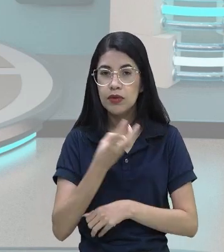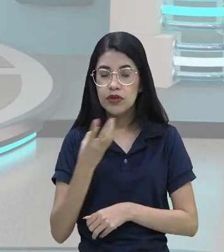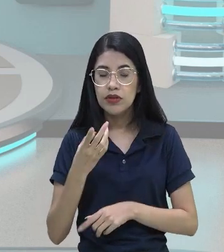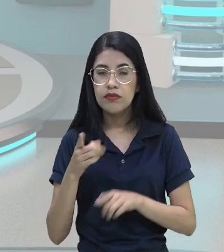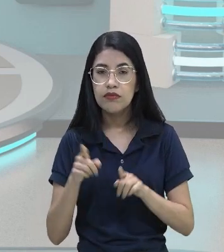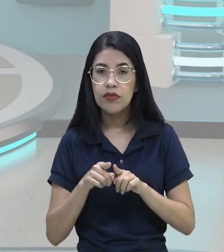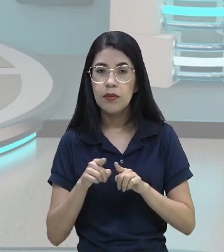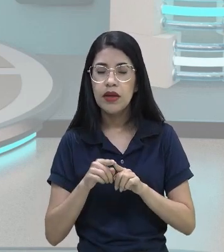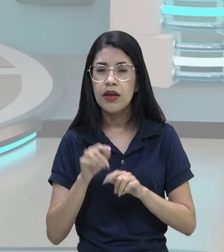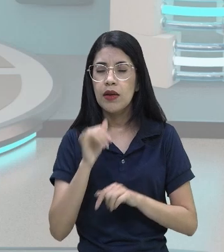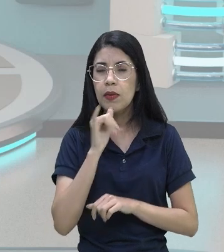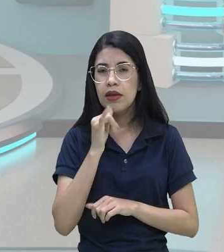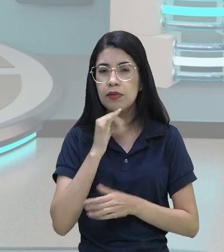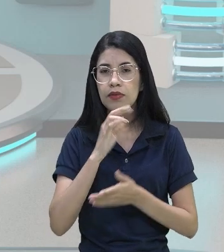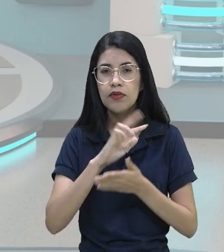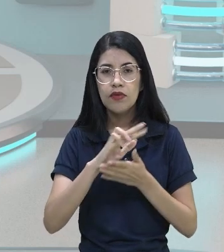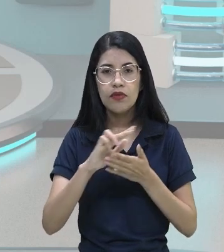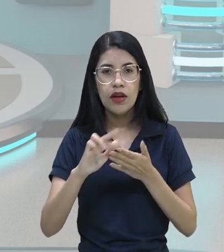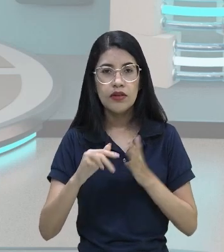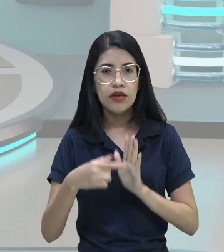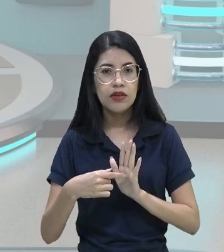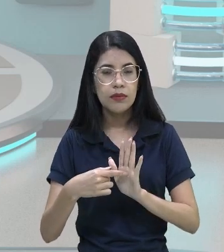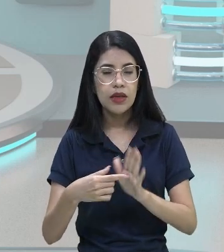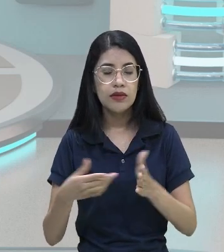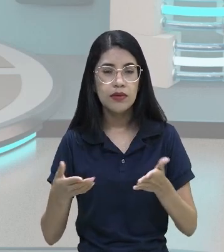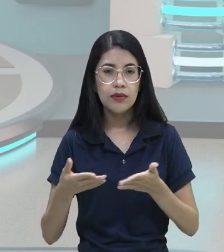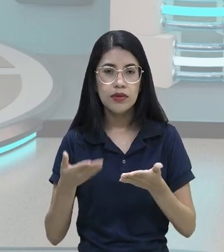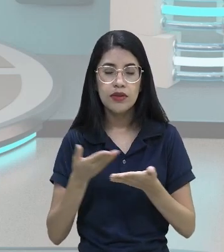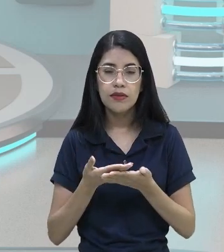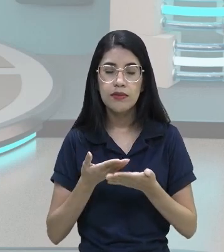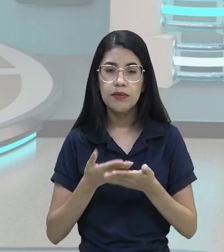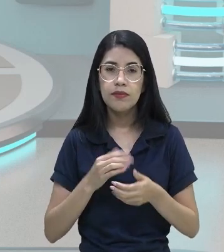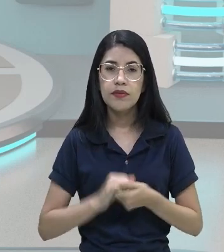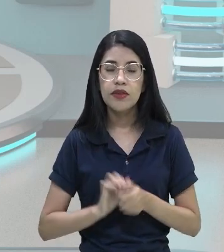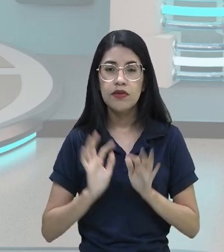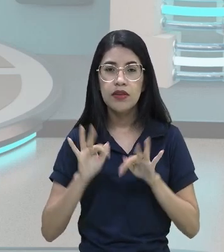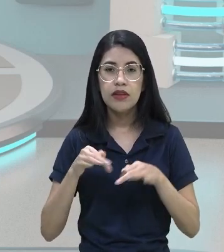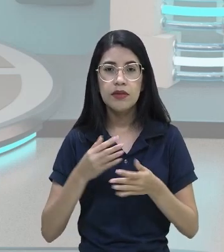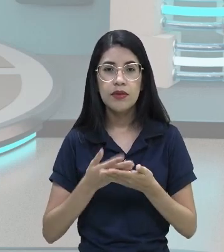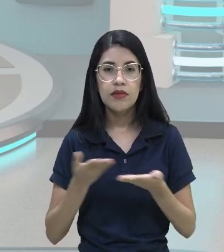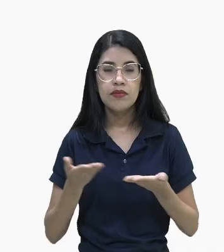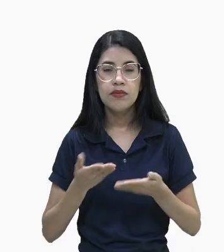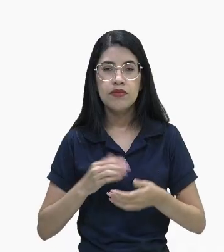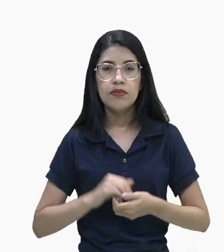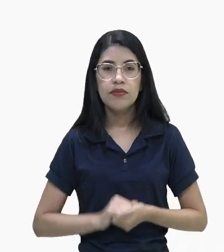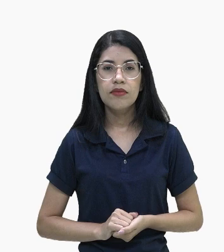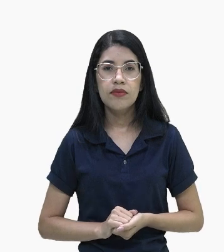outros exemplos que apresentamos nesta aula. Vamos encerrando por aqui.